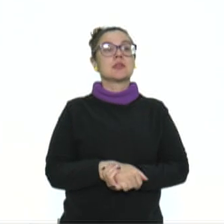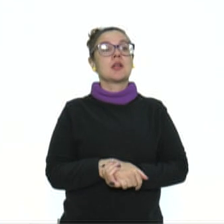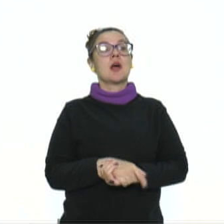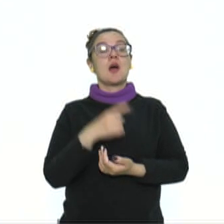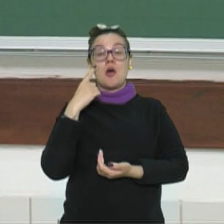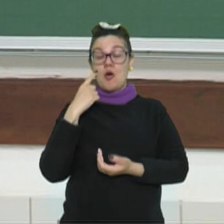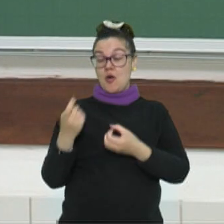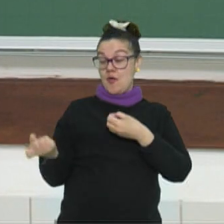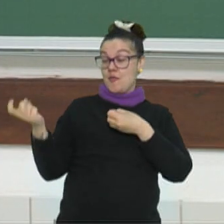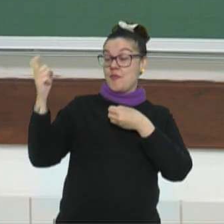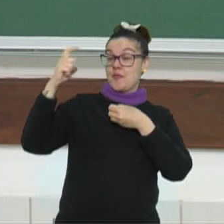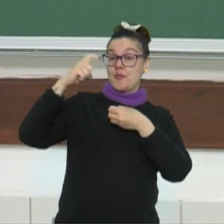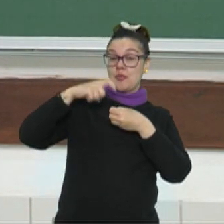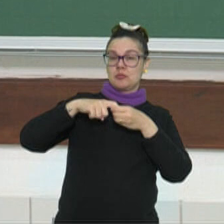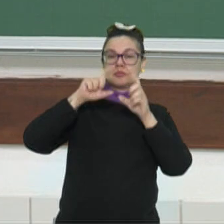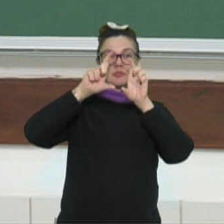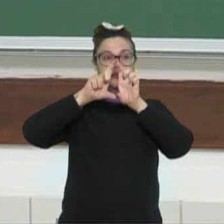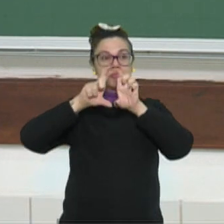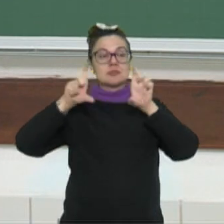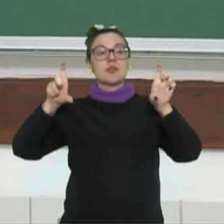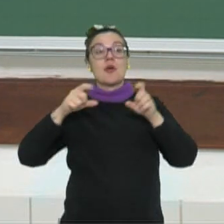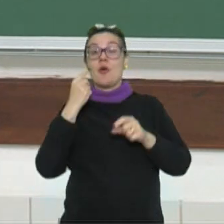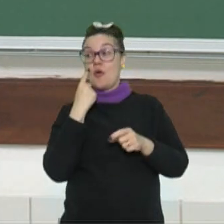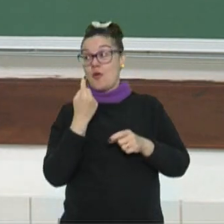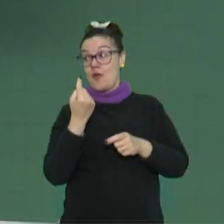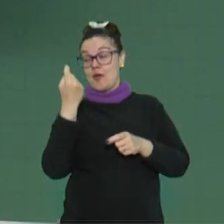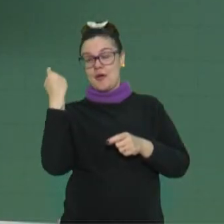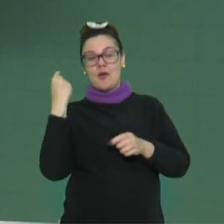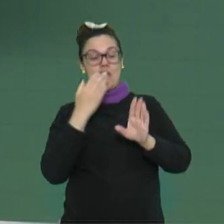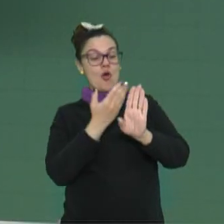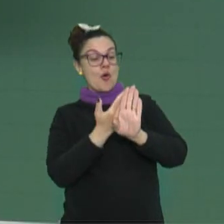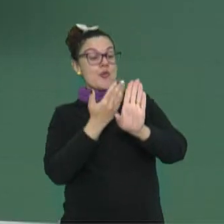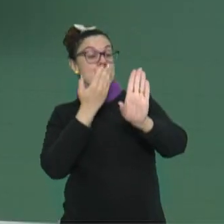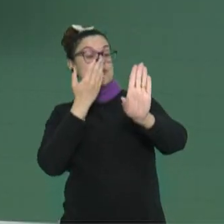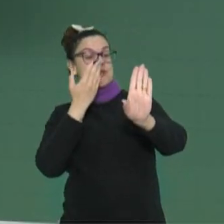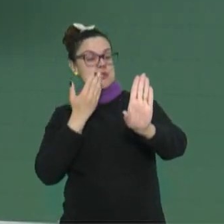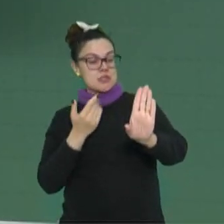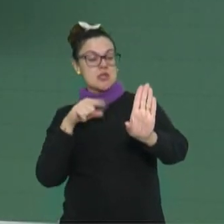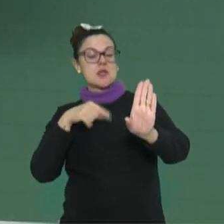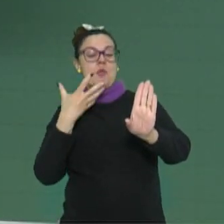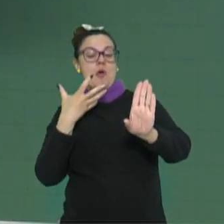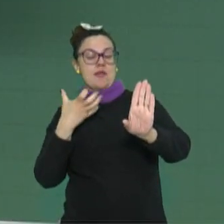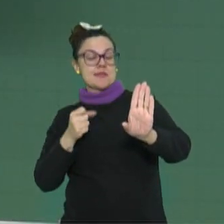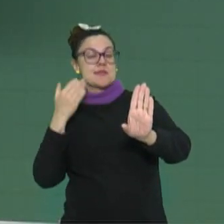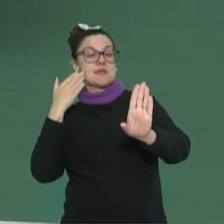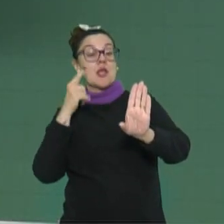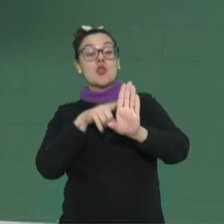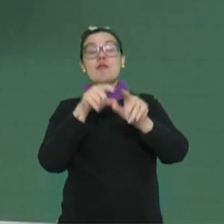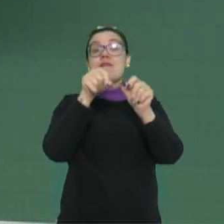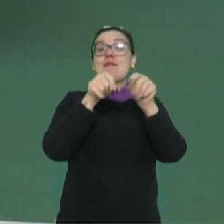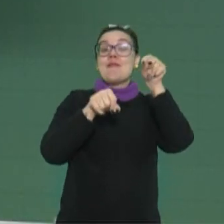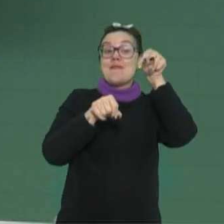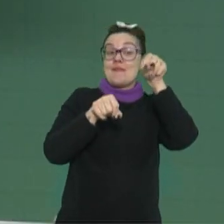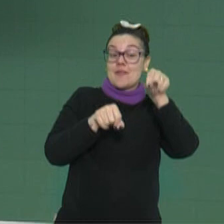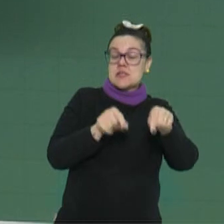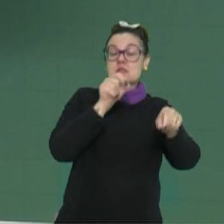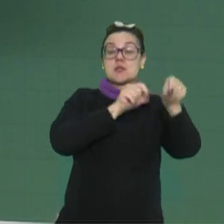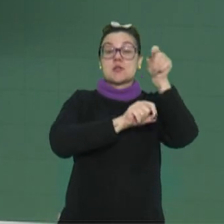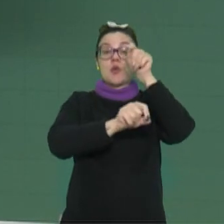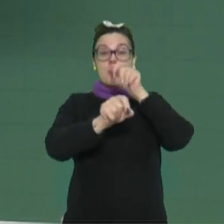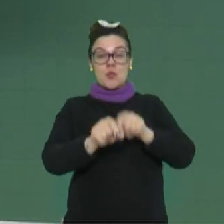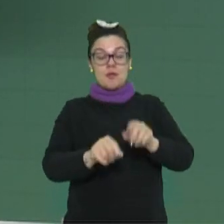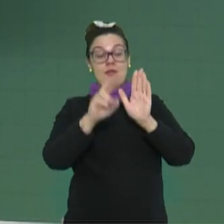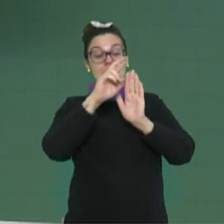então lá no enunciado. O distanciamento entre reconhecer e cumprir efetivamente